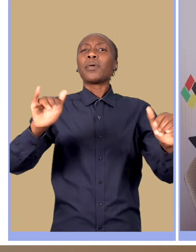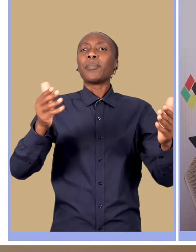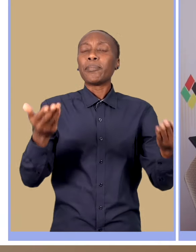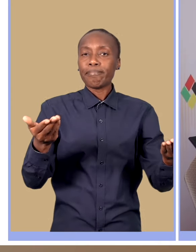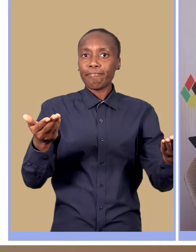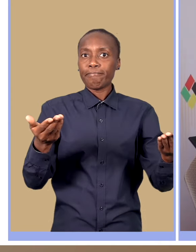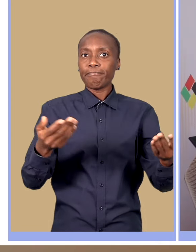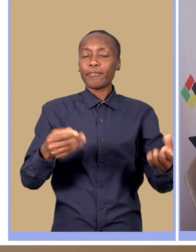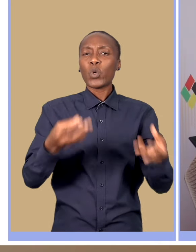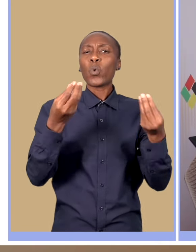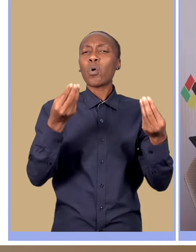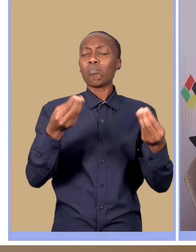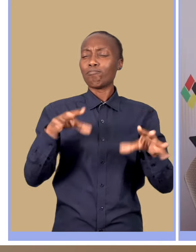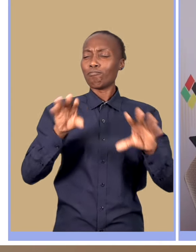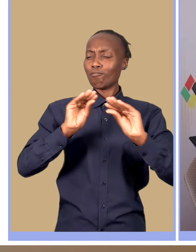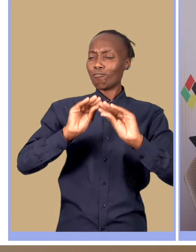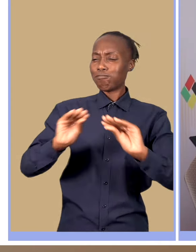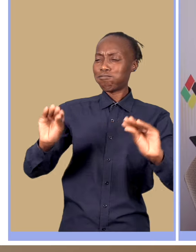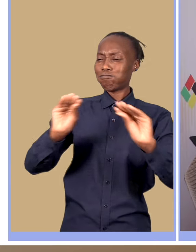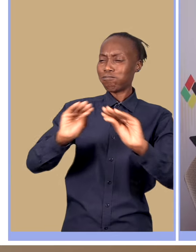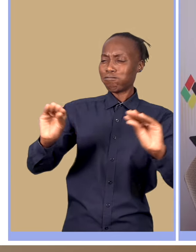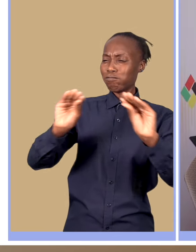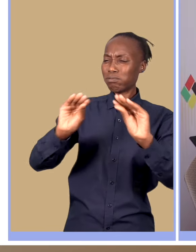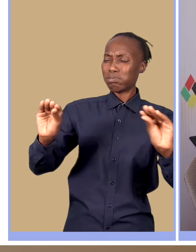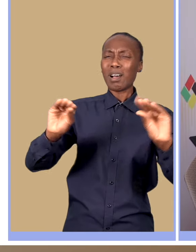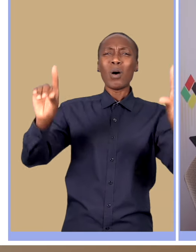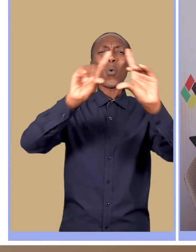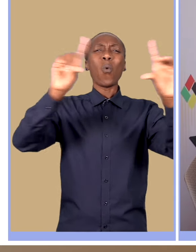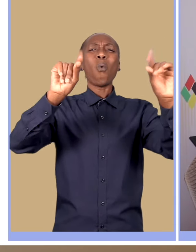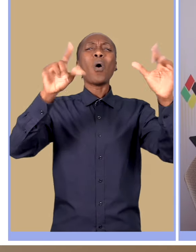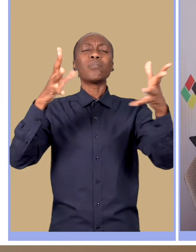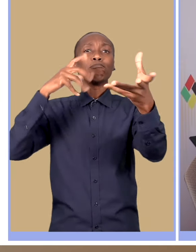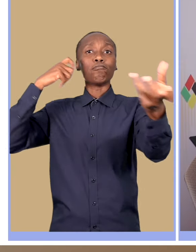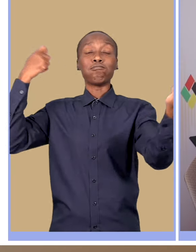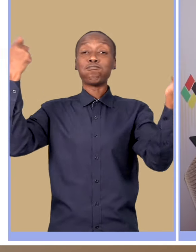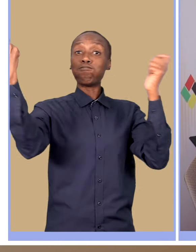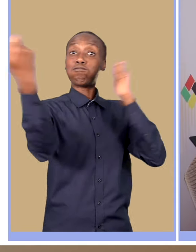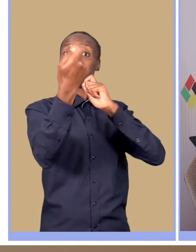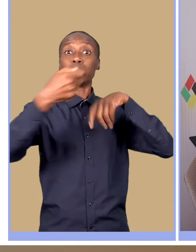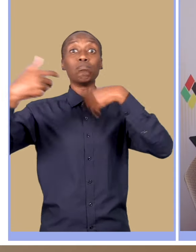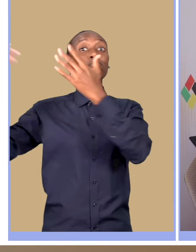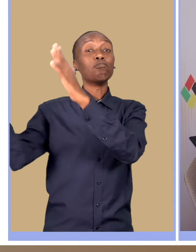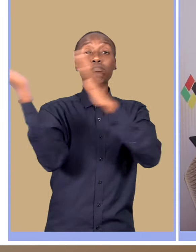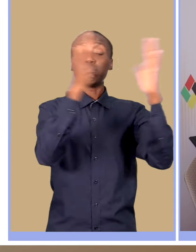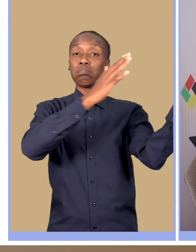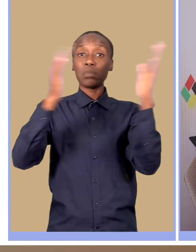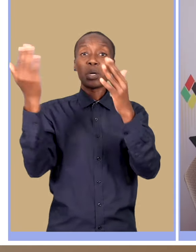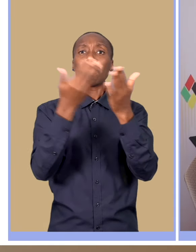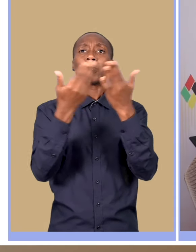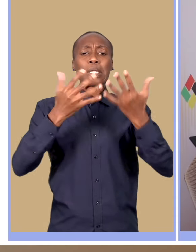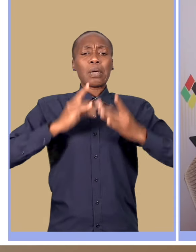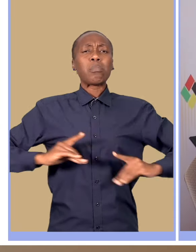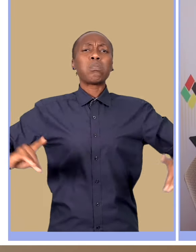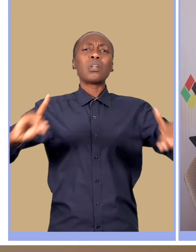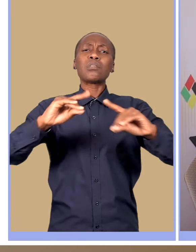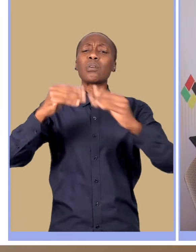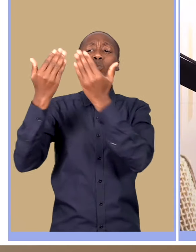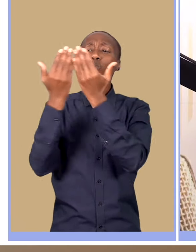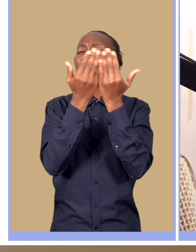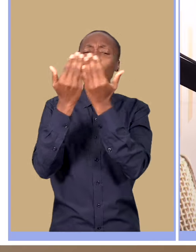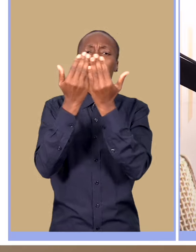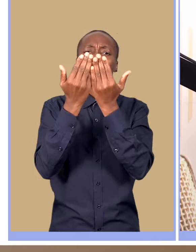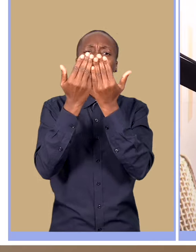nos oferece o ensino das mudanças climáticas no seio das populações não escolarizadas?